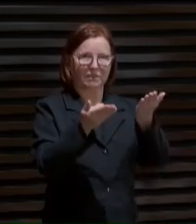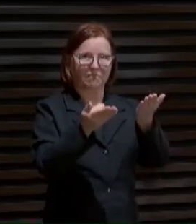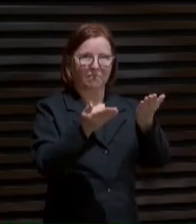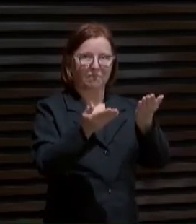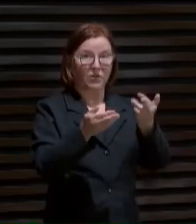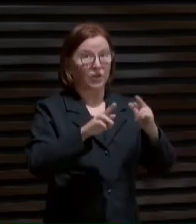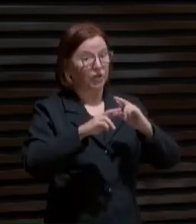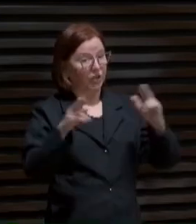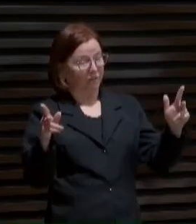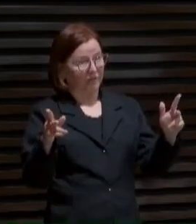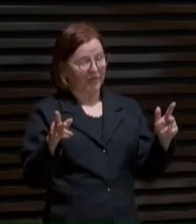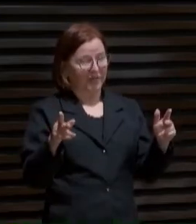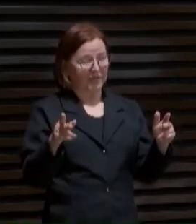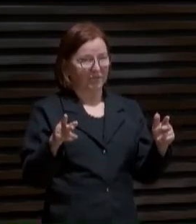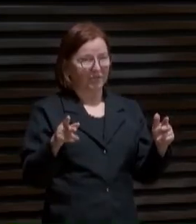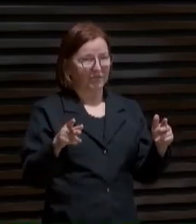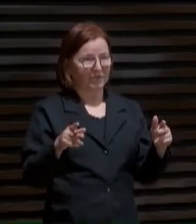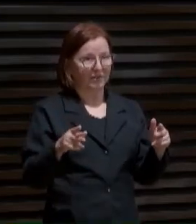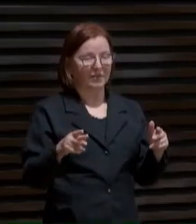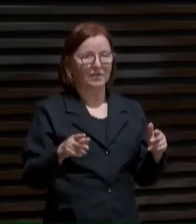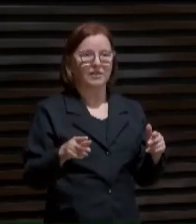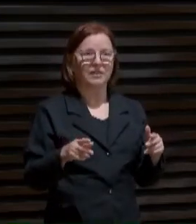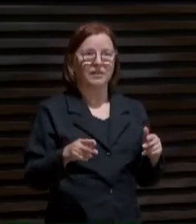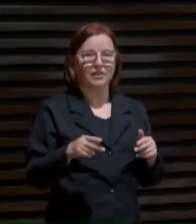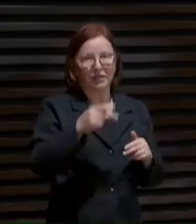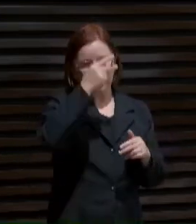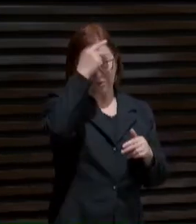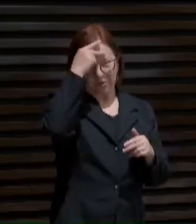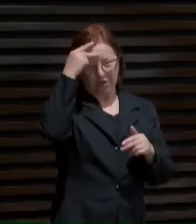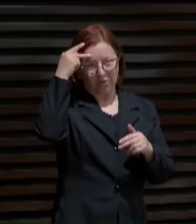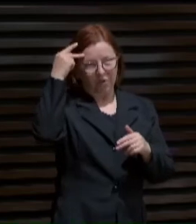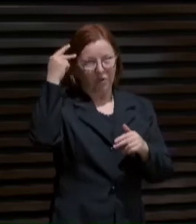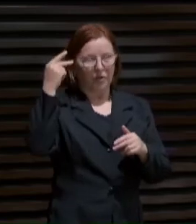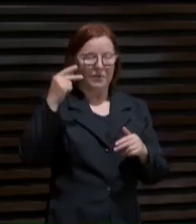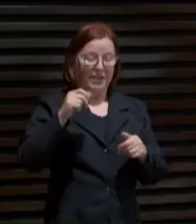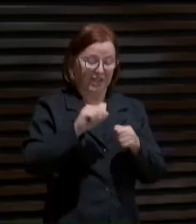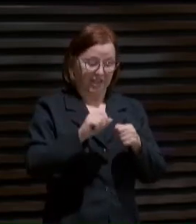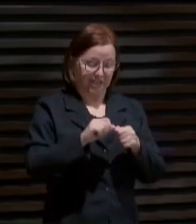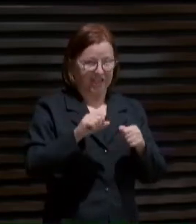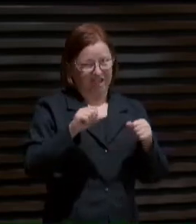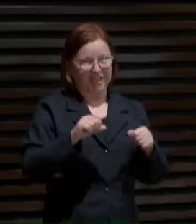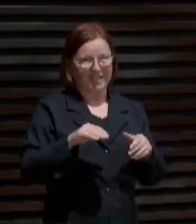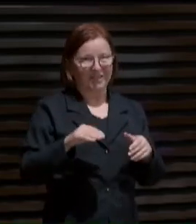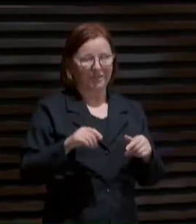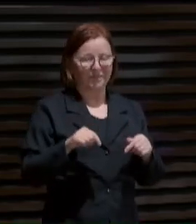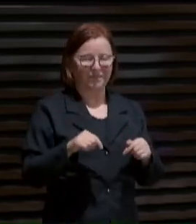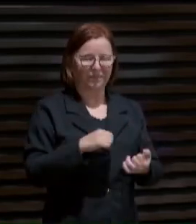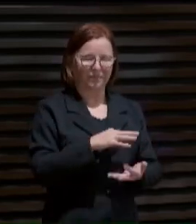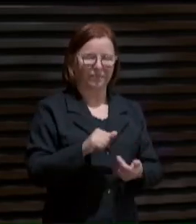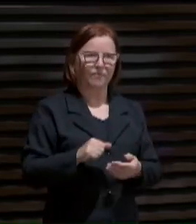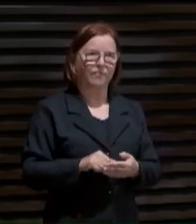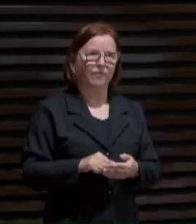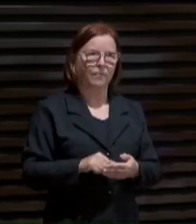daquilo que o homem criou o seu próprio reino que se degrada que se abala bom e quando nós entregamos a nossa vida